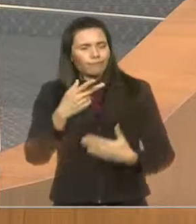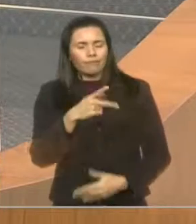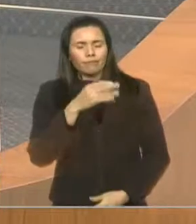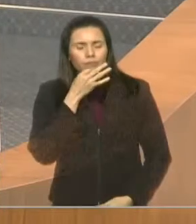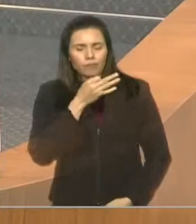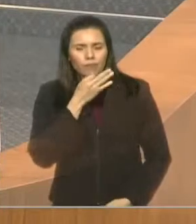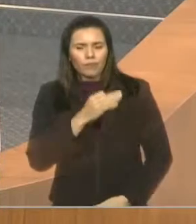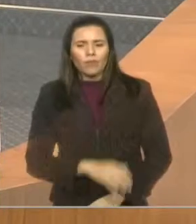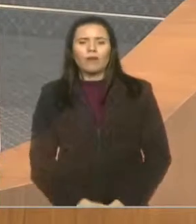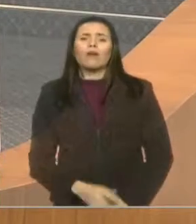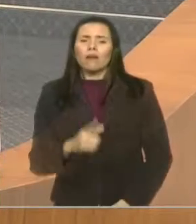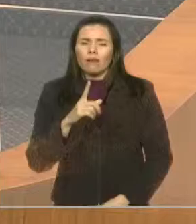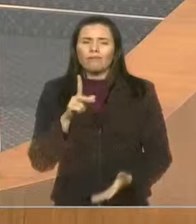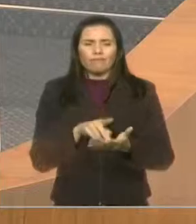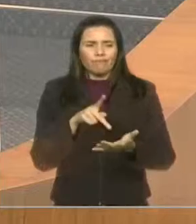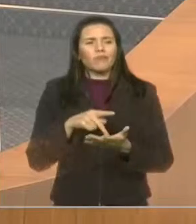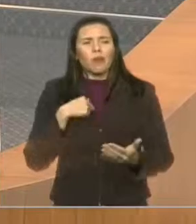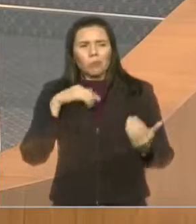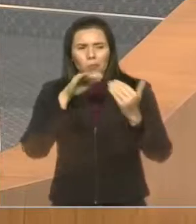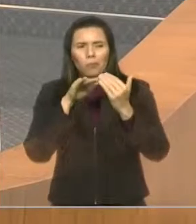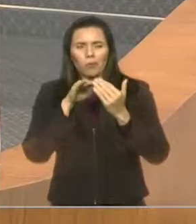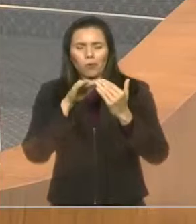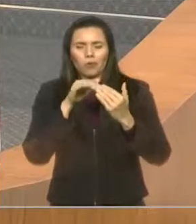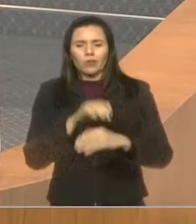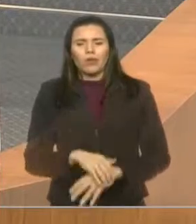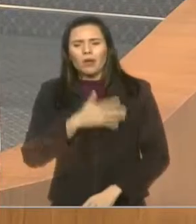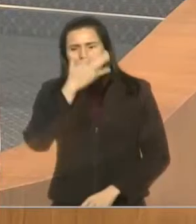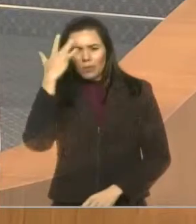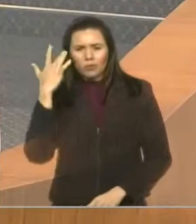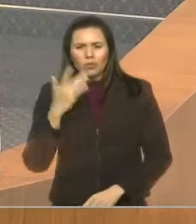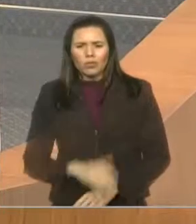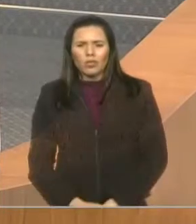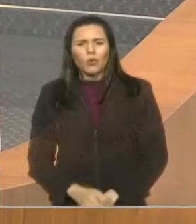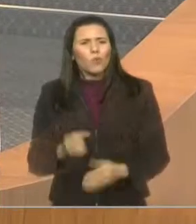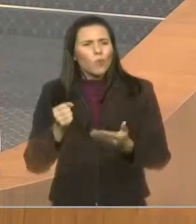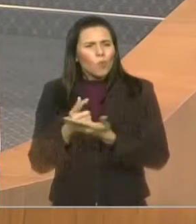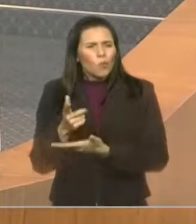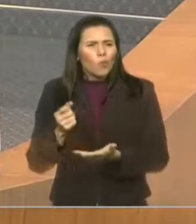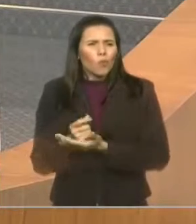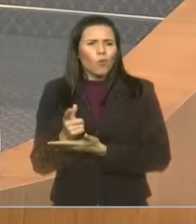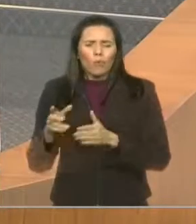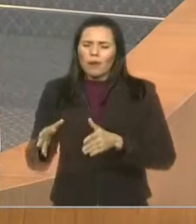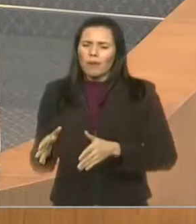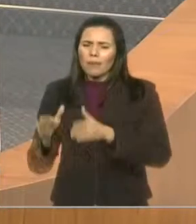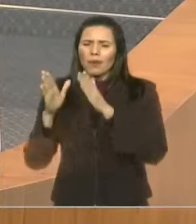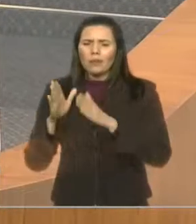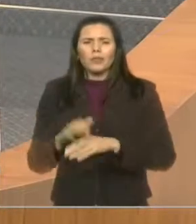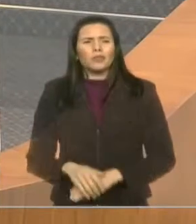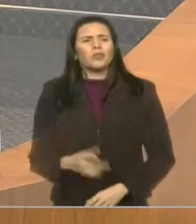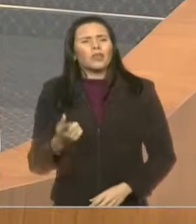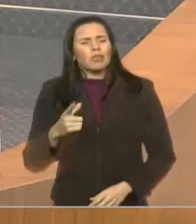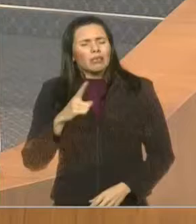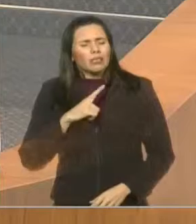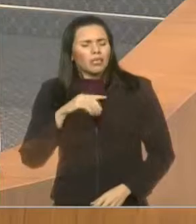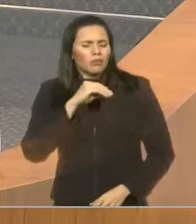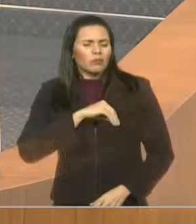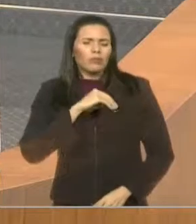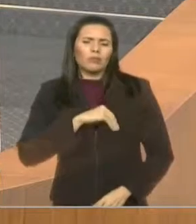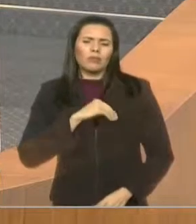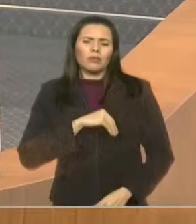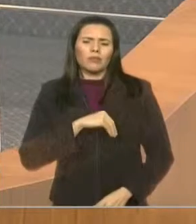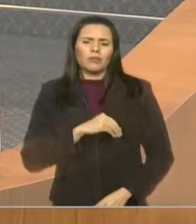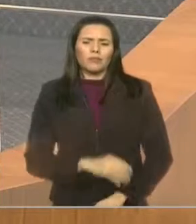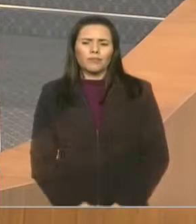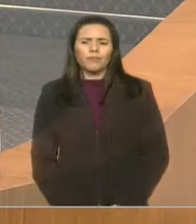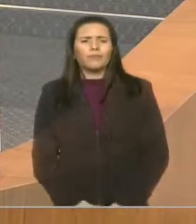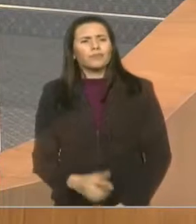consumidor. Quem adquire um apartamento num conjunto desse, geralmente pessoas com uma faixa de renda não tão alta e tem problemas seríssimos. Então,